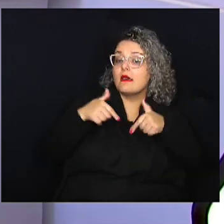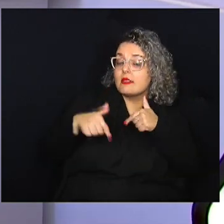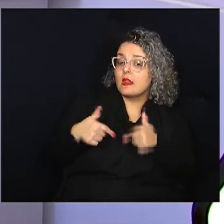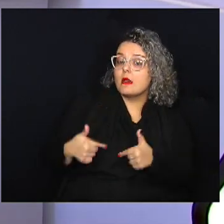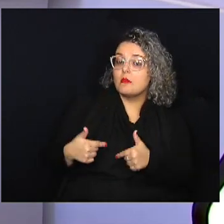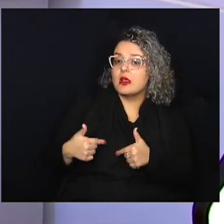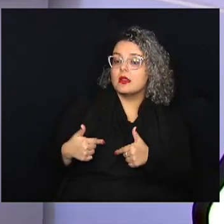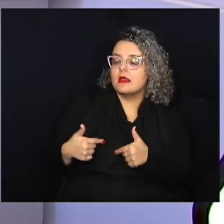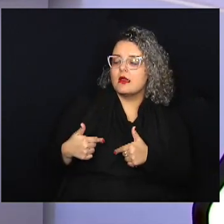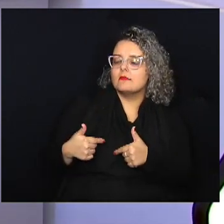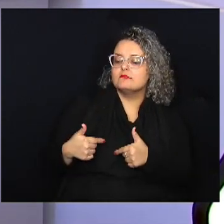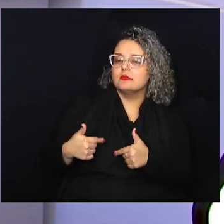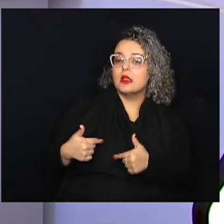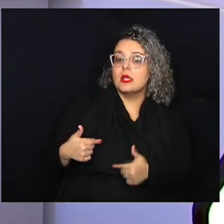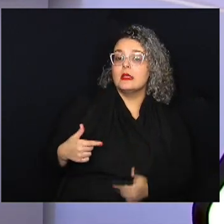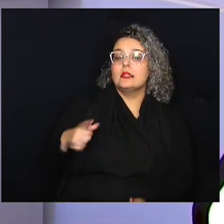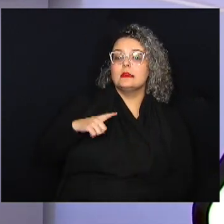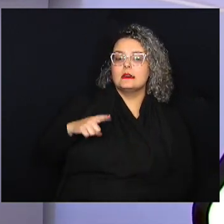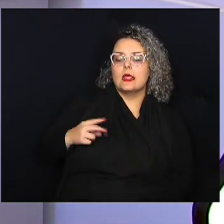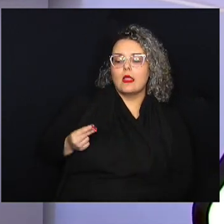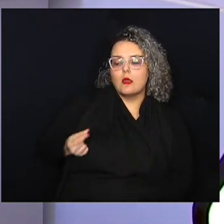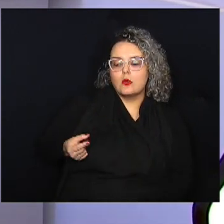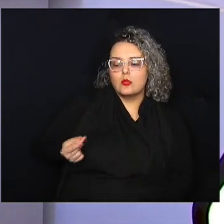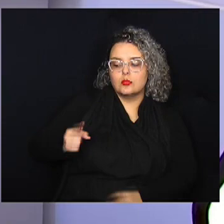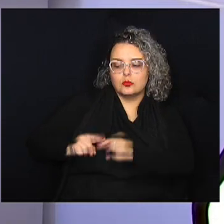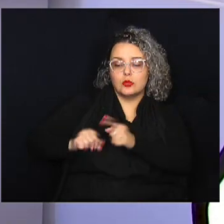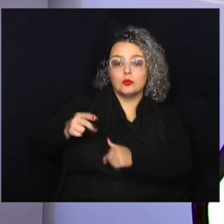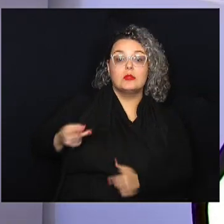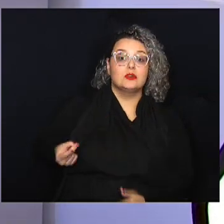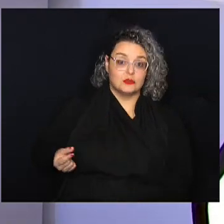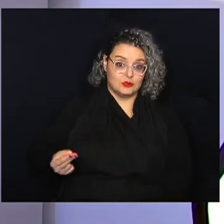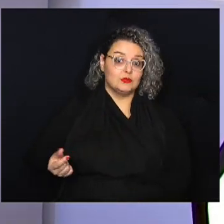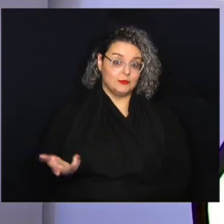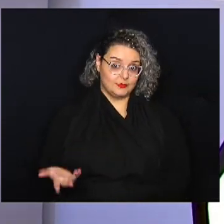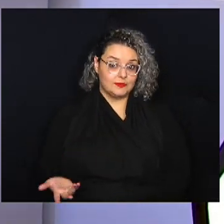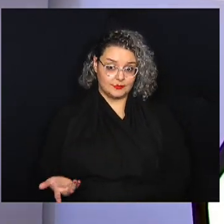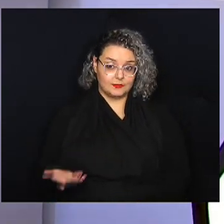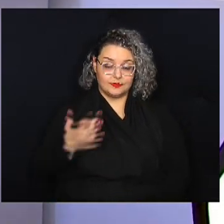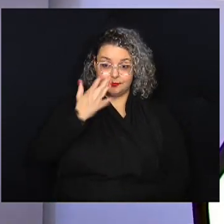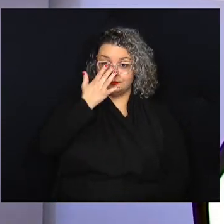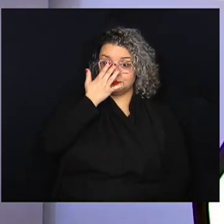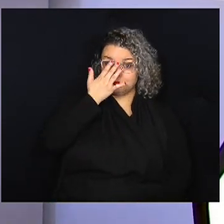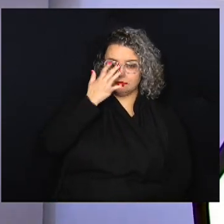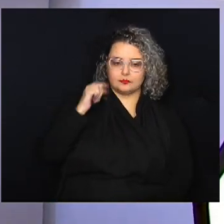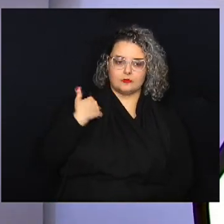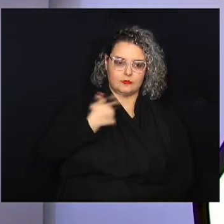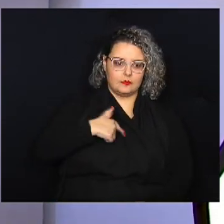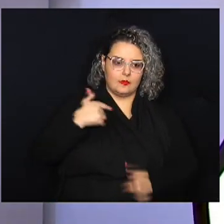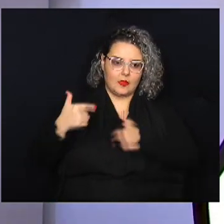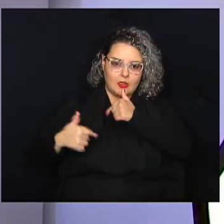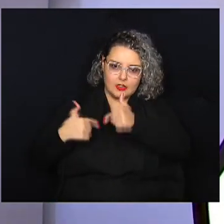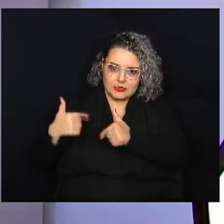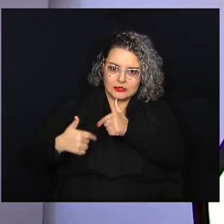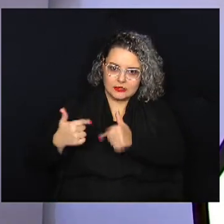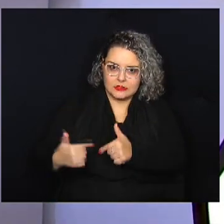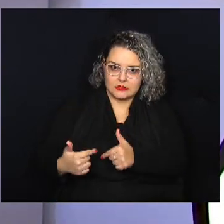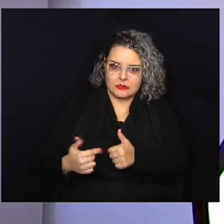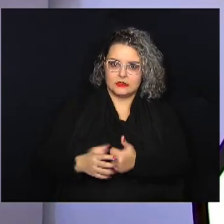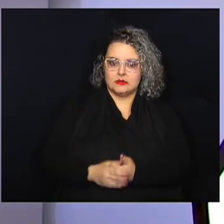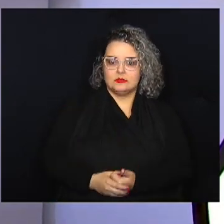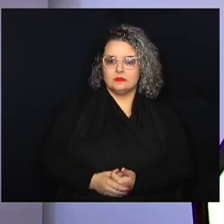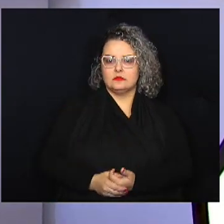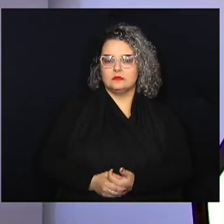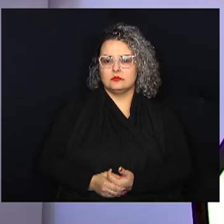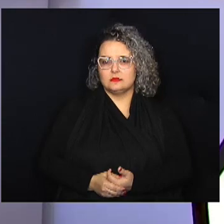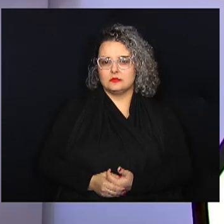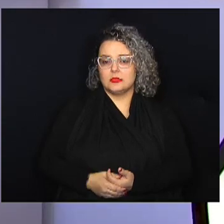dar vida útil, né, assim, ao documento. Nós trabalhamos em